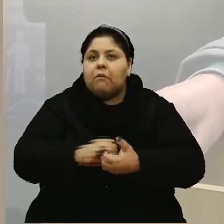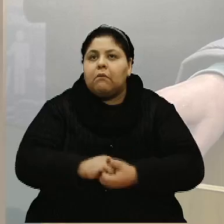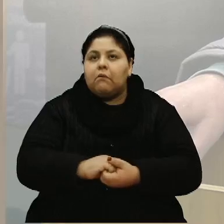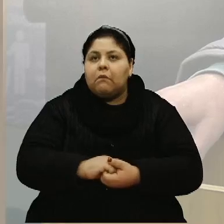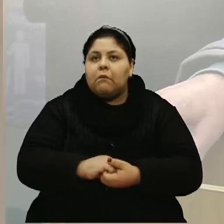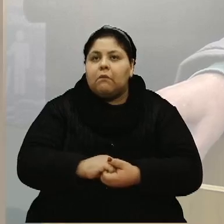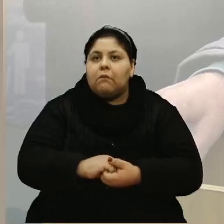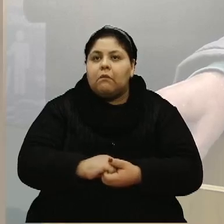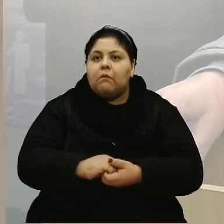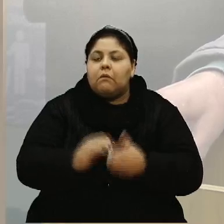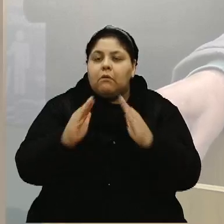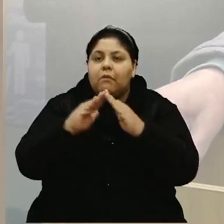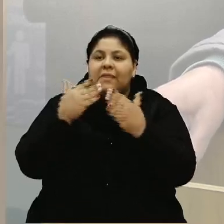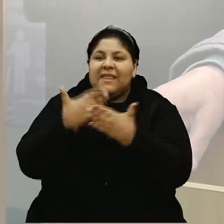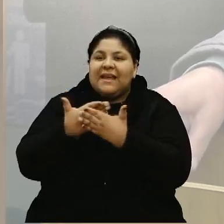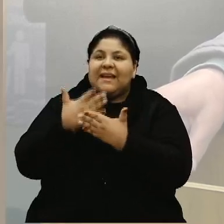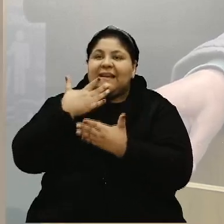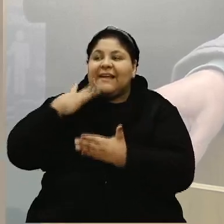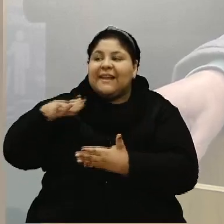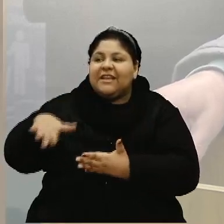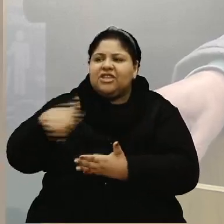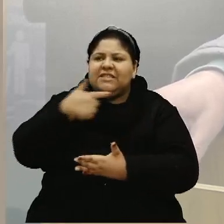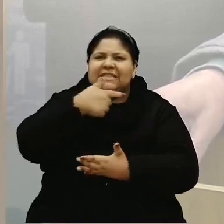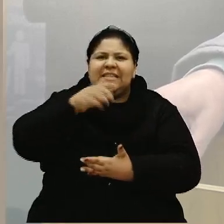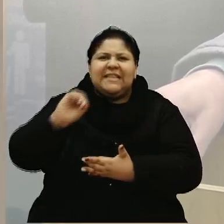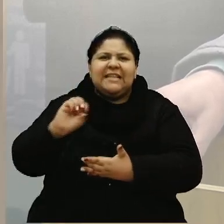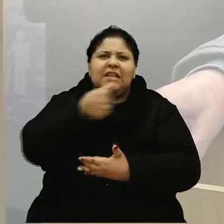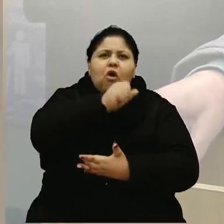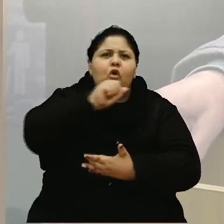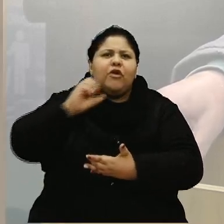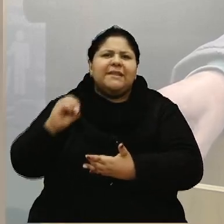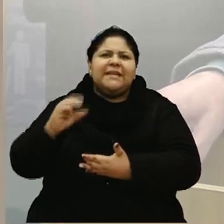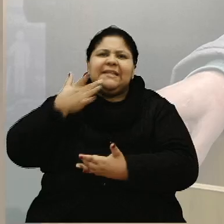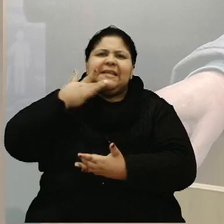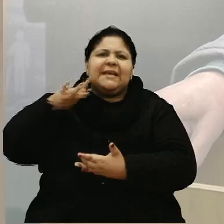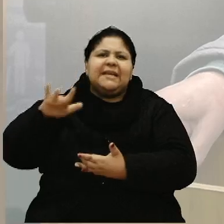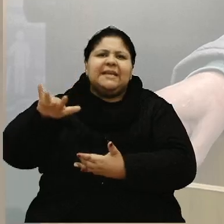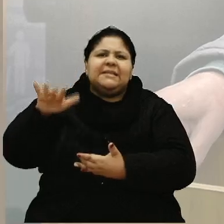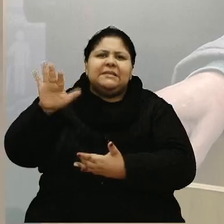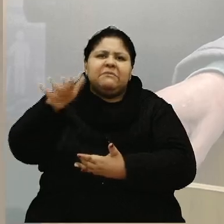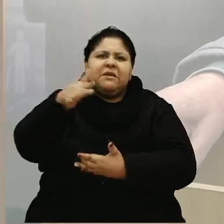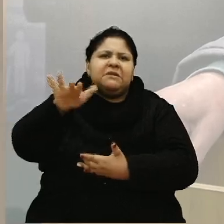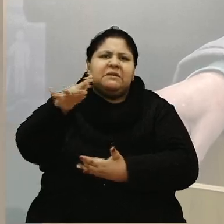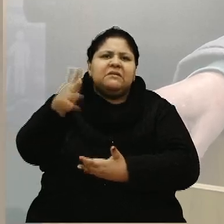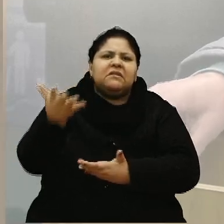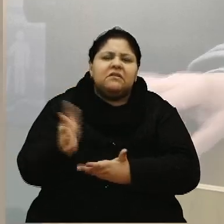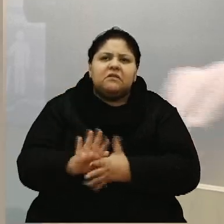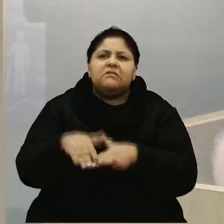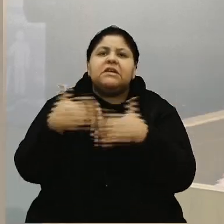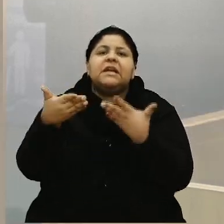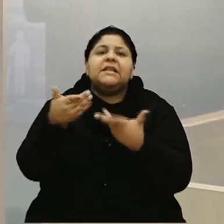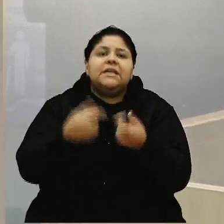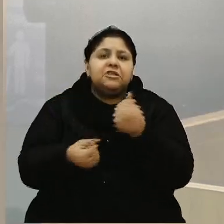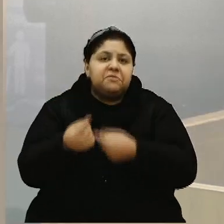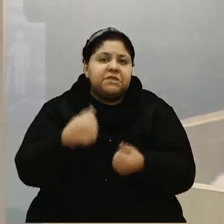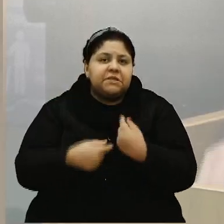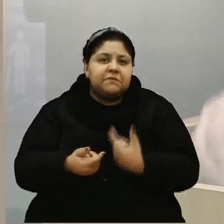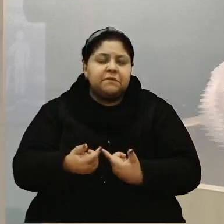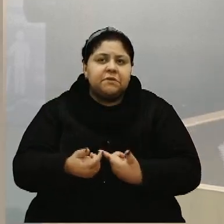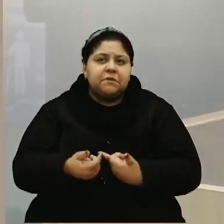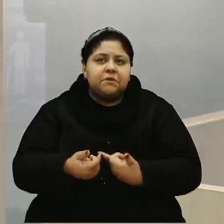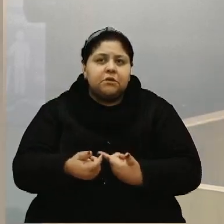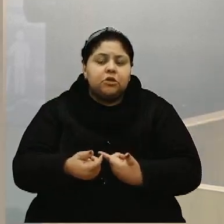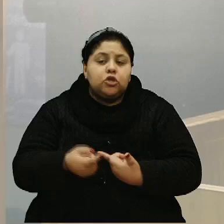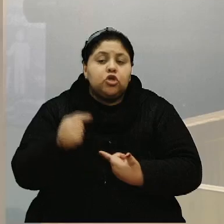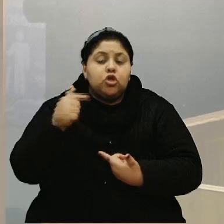crianças lá na creche. Aonde está? E onde está a administração? Então nós